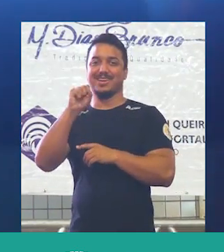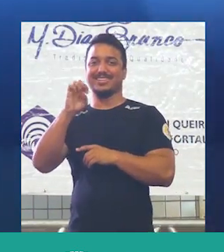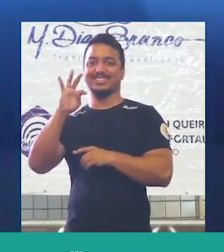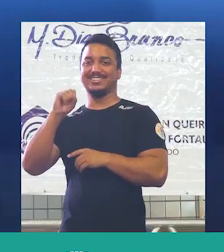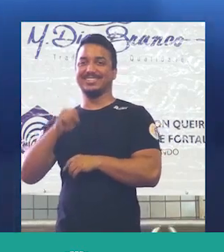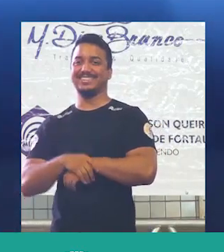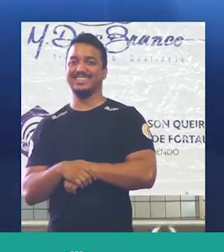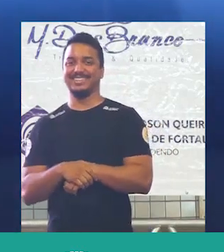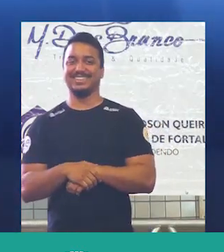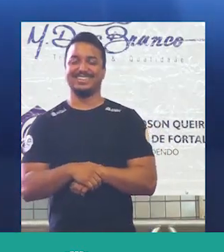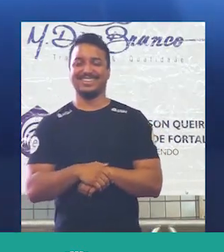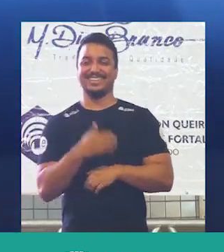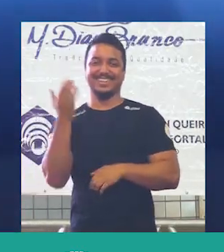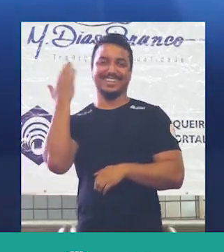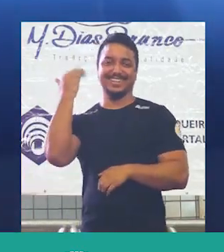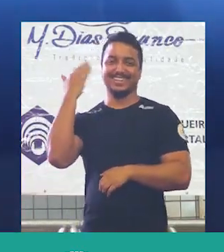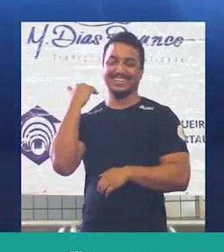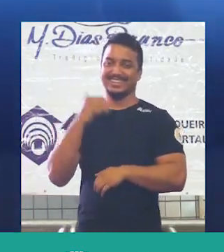Foi...